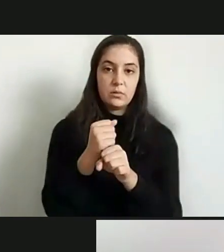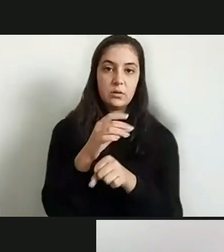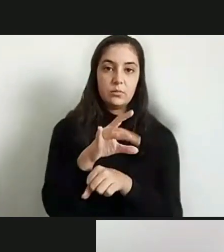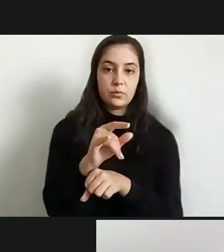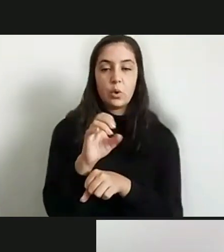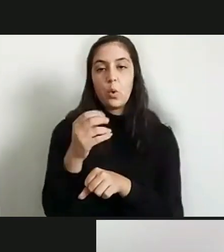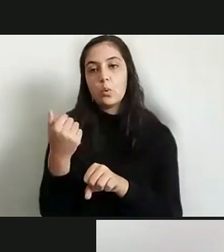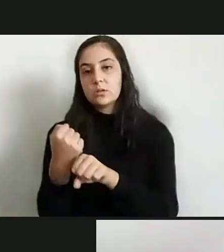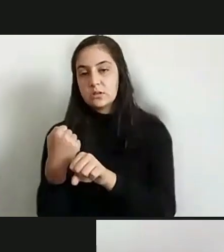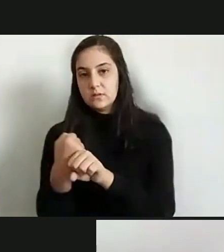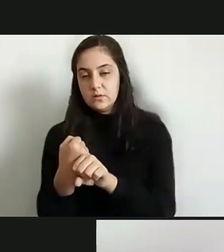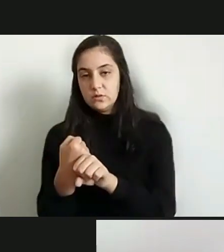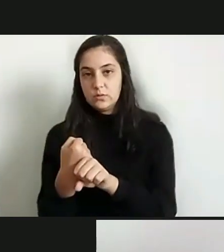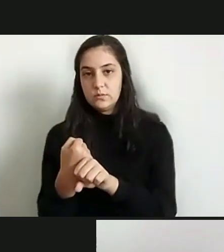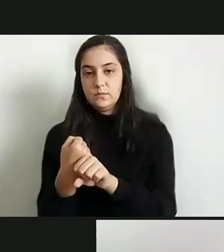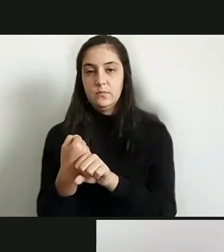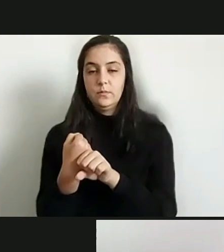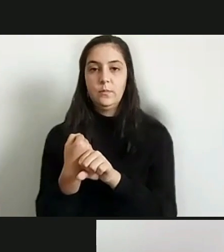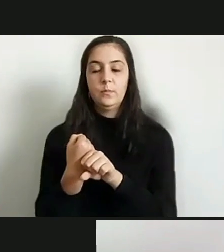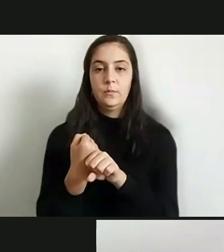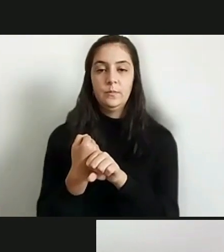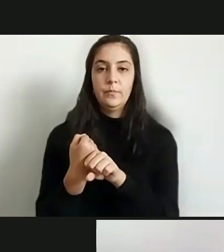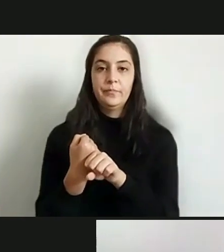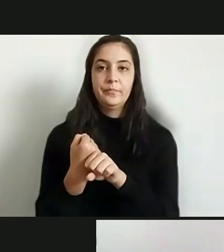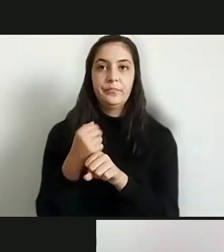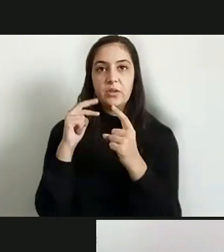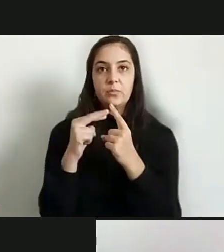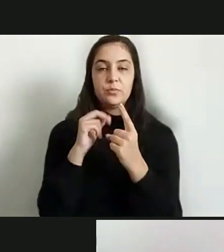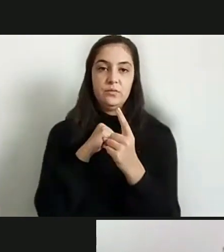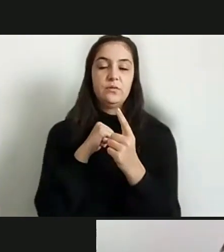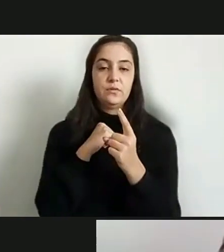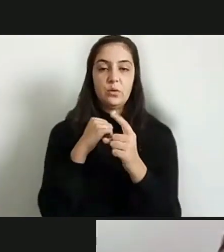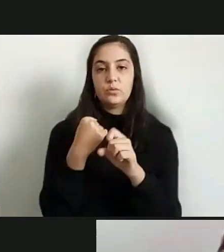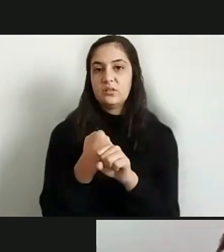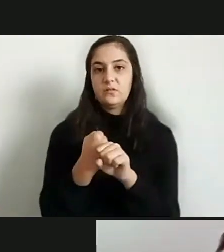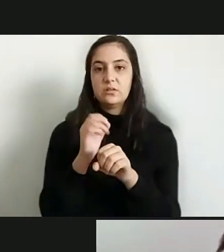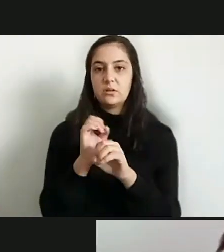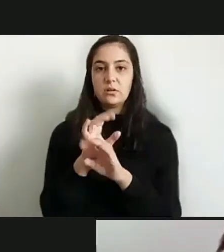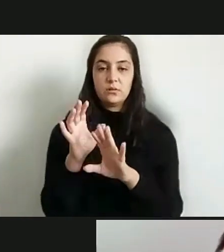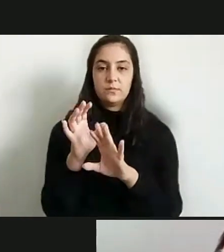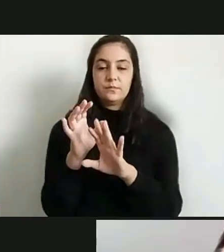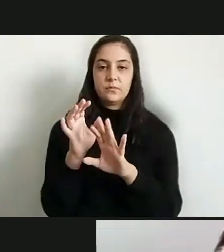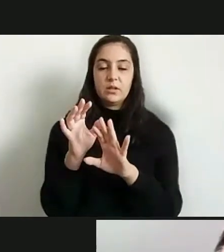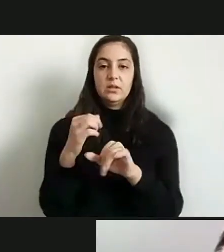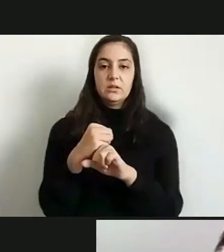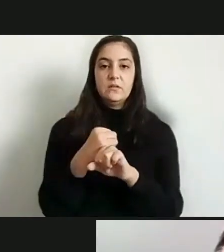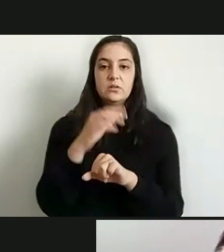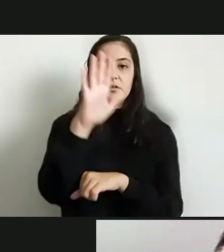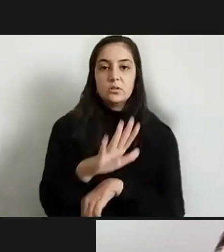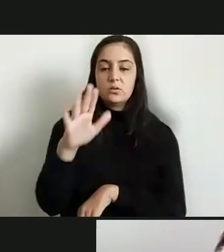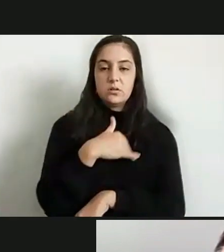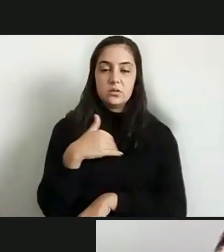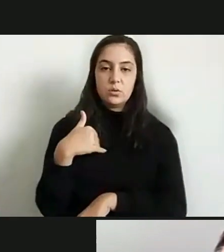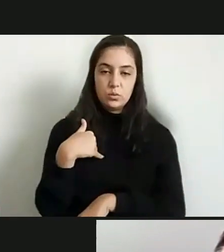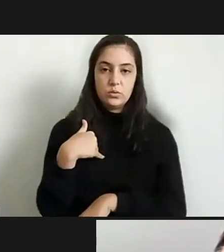serviço. E no meu ponto de vista, claramente que é um serviço. É o Serviço Nacional de Saúde,